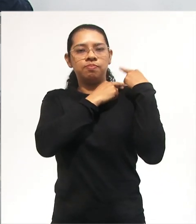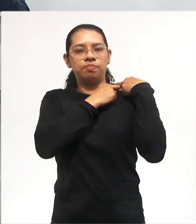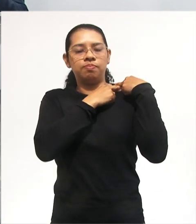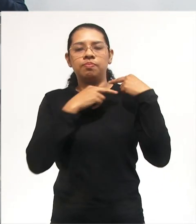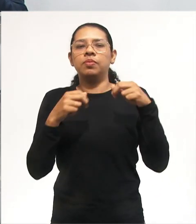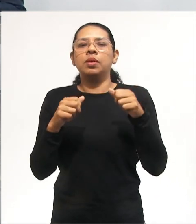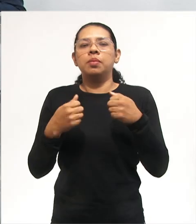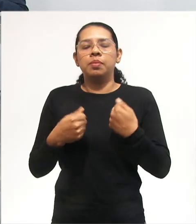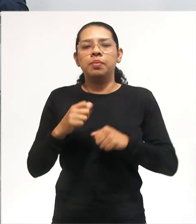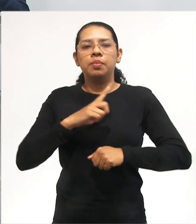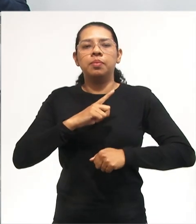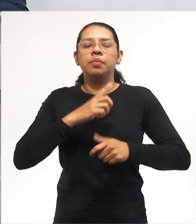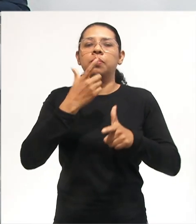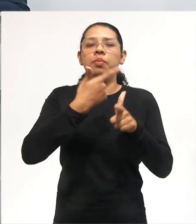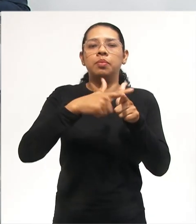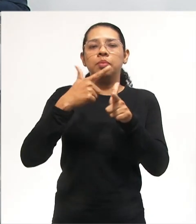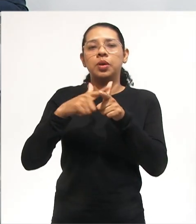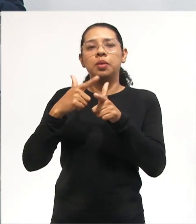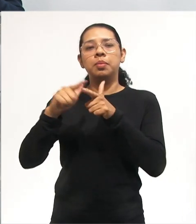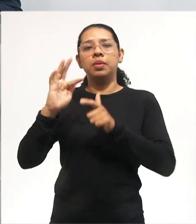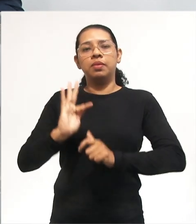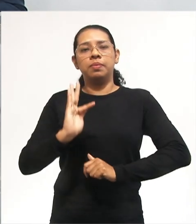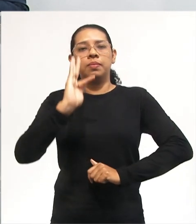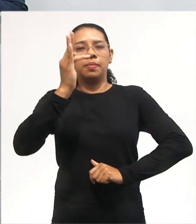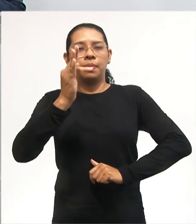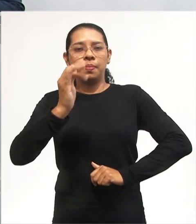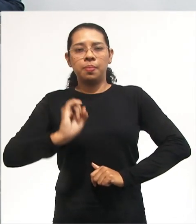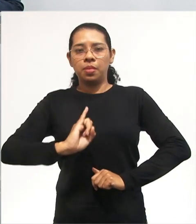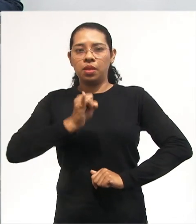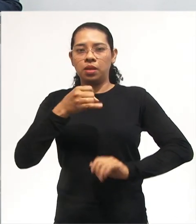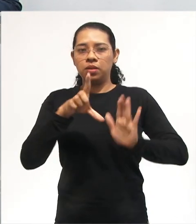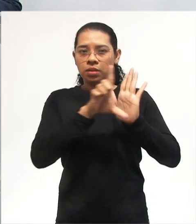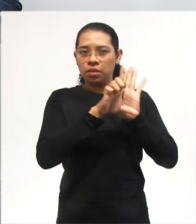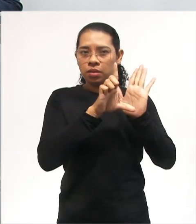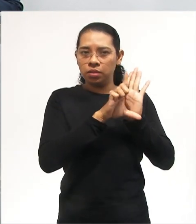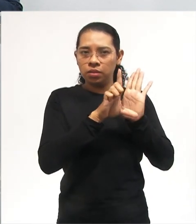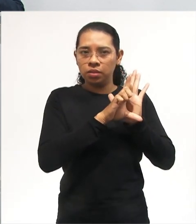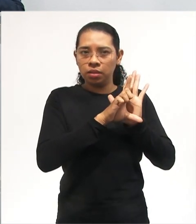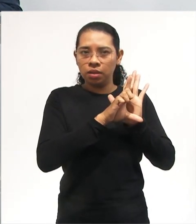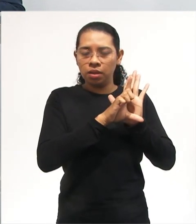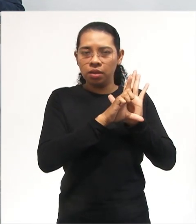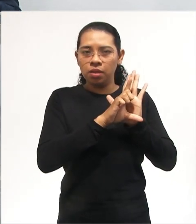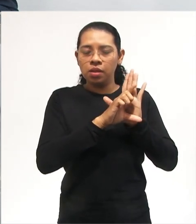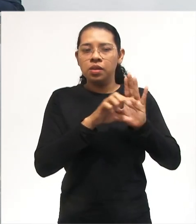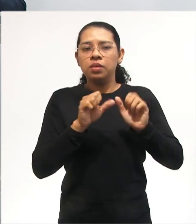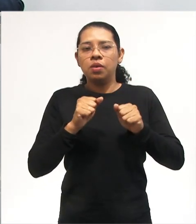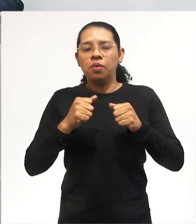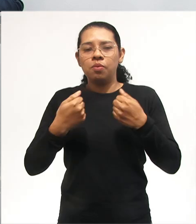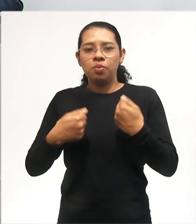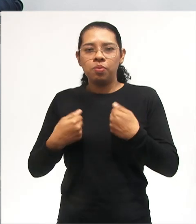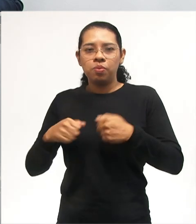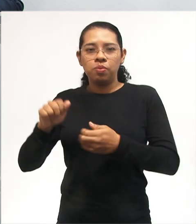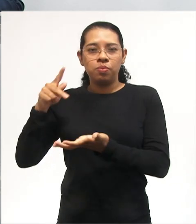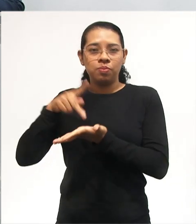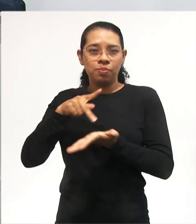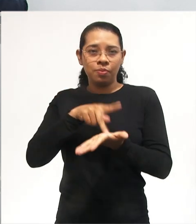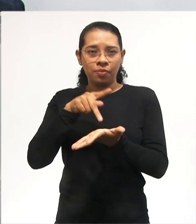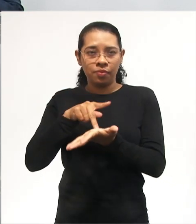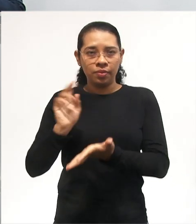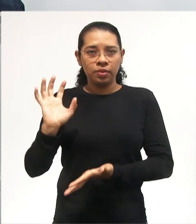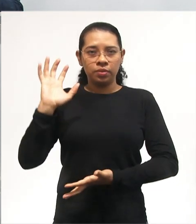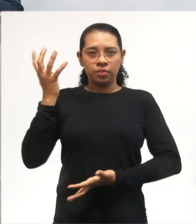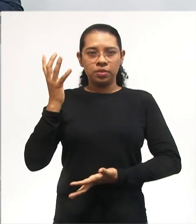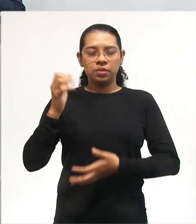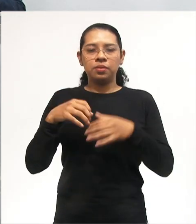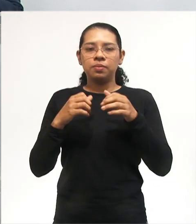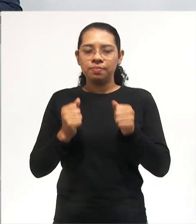alguns desses mecanismos não funcionam, né, se a legislação não é usada adequadamente, a gente paga um preço por isso, tá? Então,